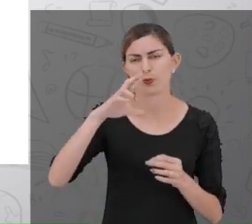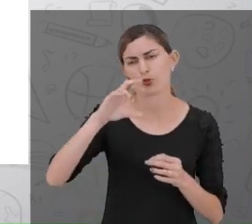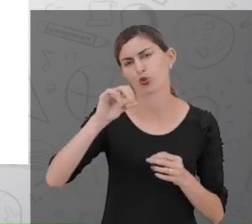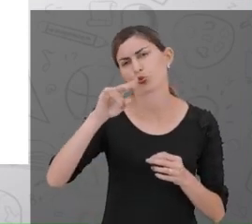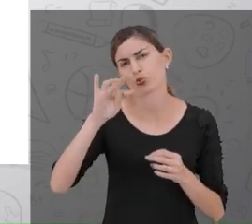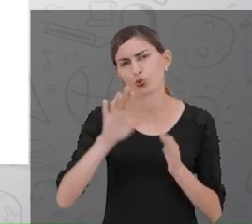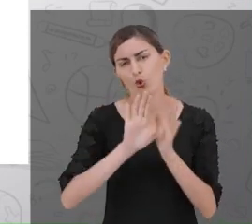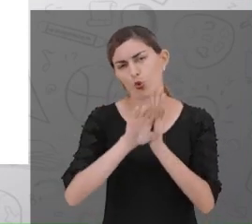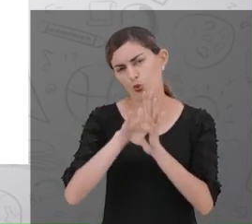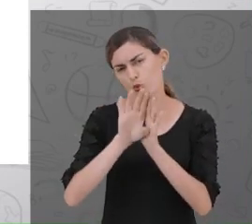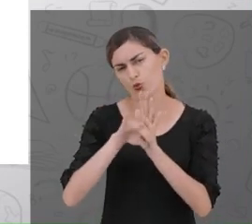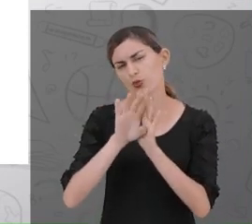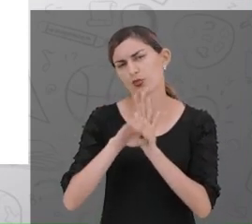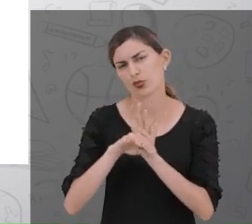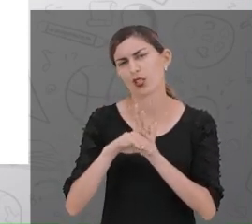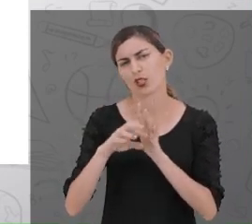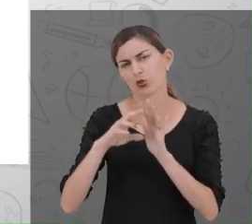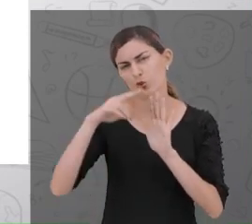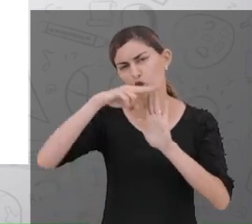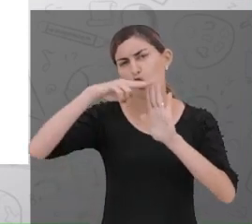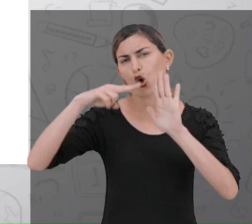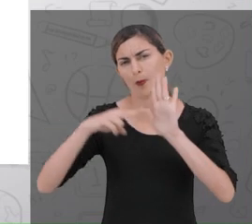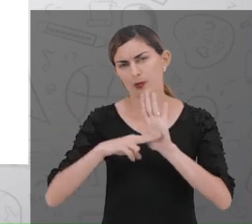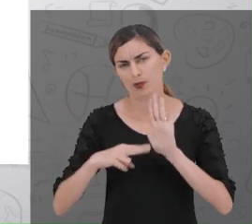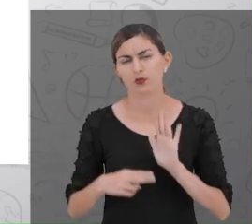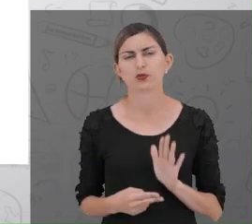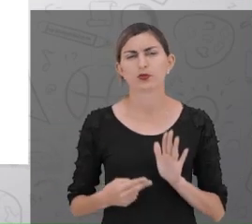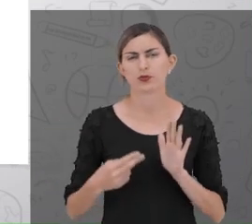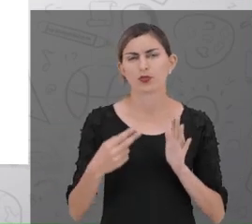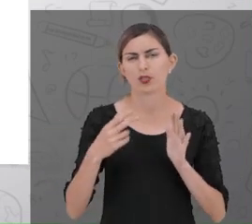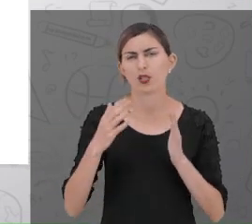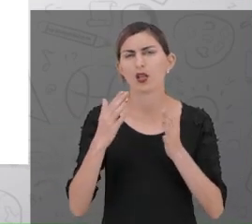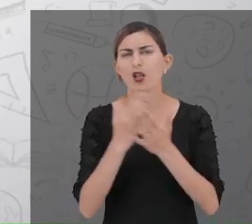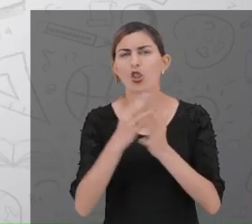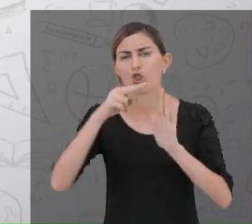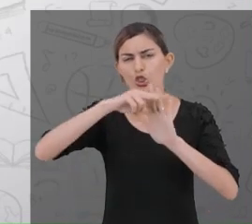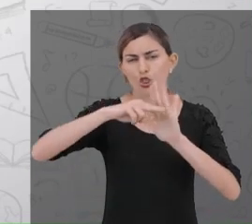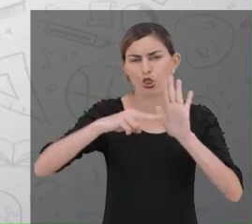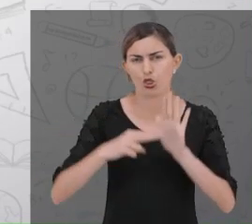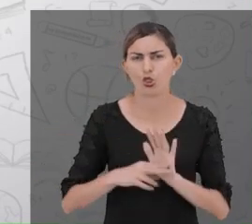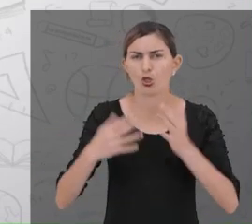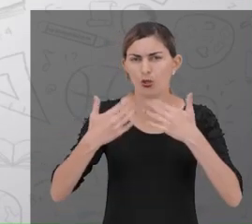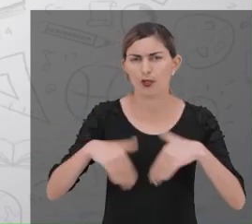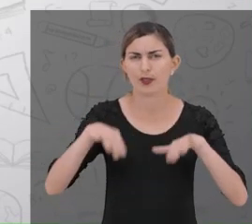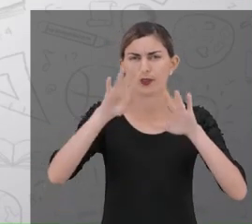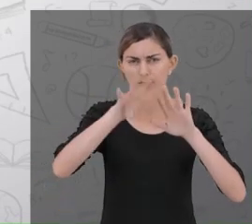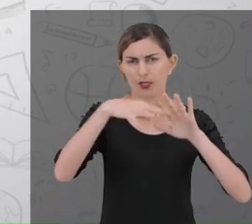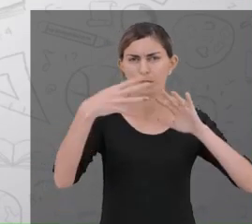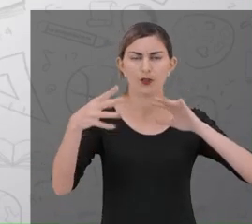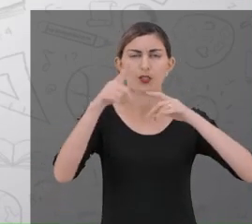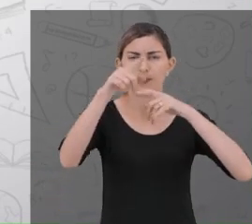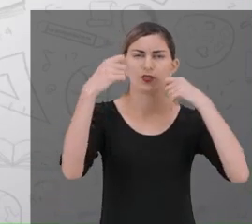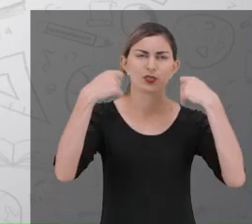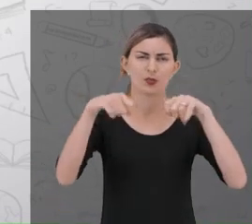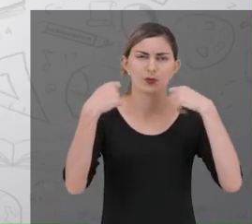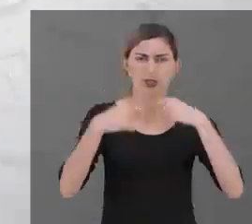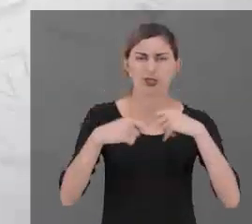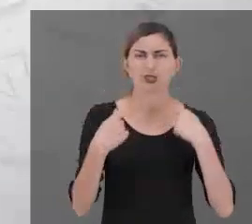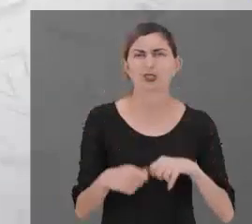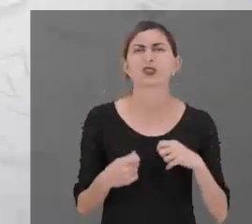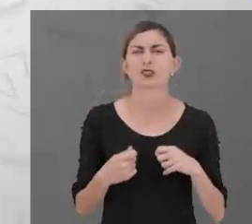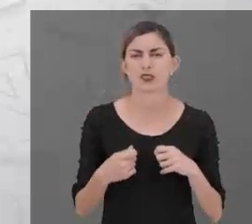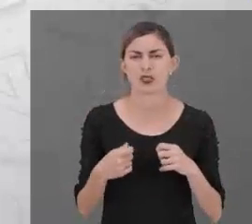principal, na tabela produto. Esse conceito é o conceito de normalização. Ao normalizar uma tabela,